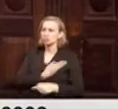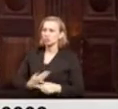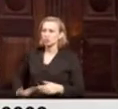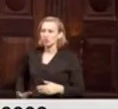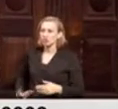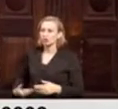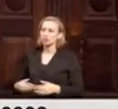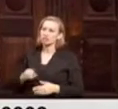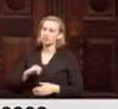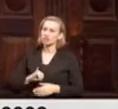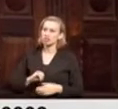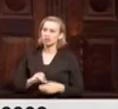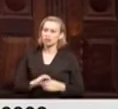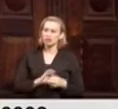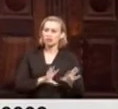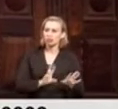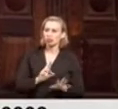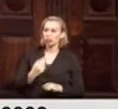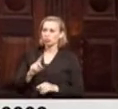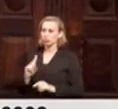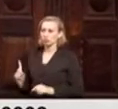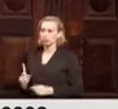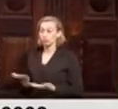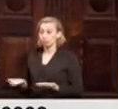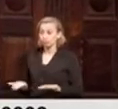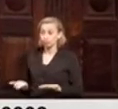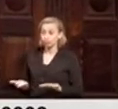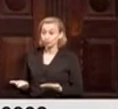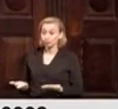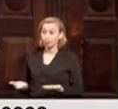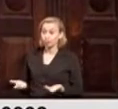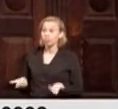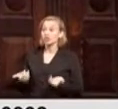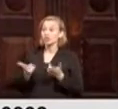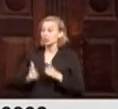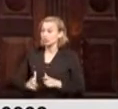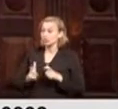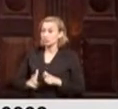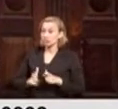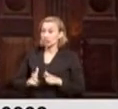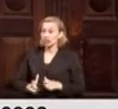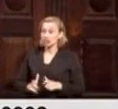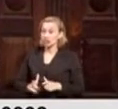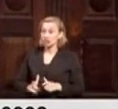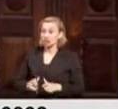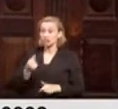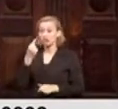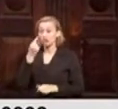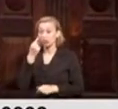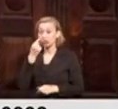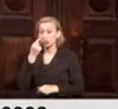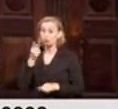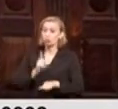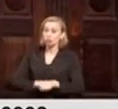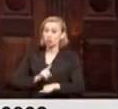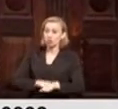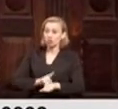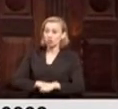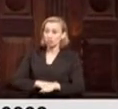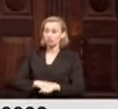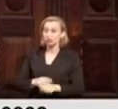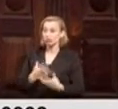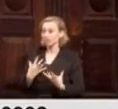soltar. Não! Esta casa está tendo autonomia no momento de definir e validar aquela